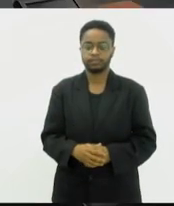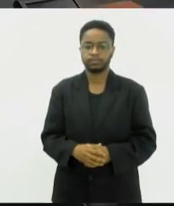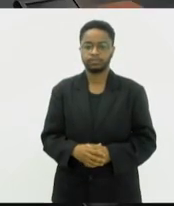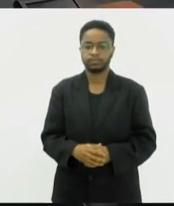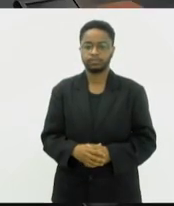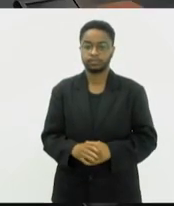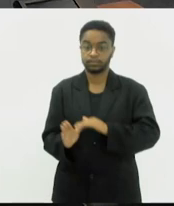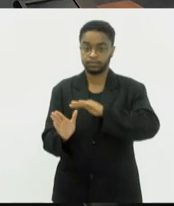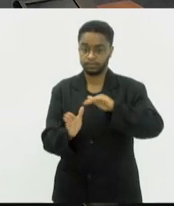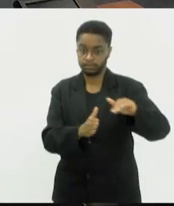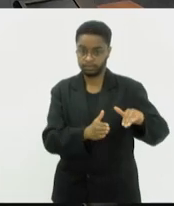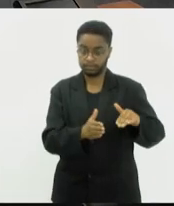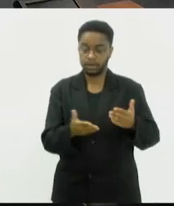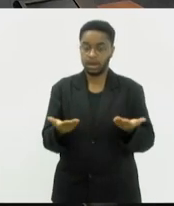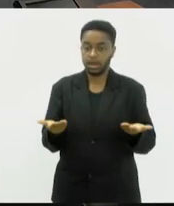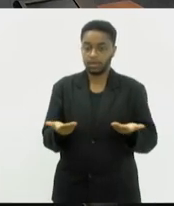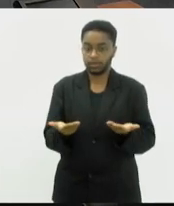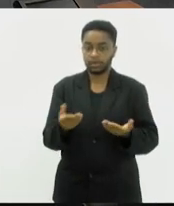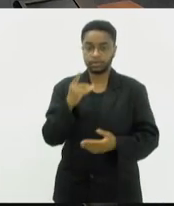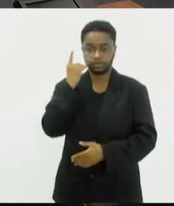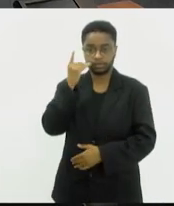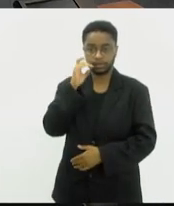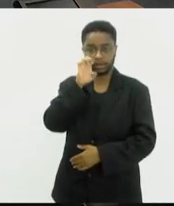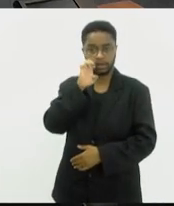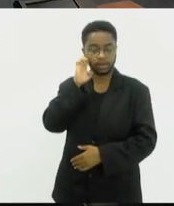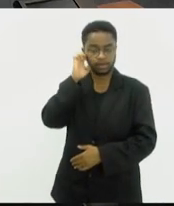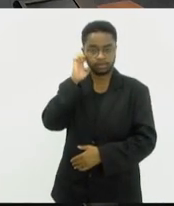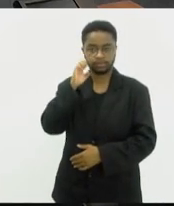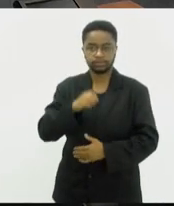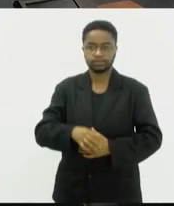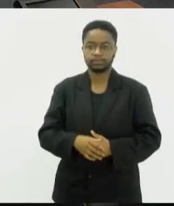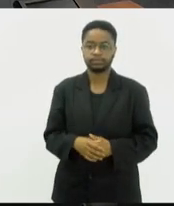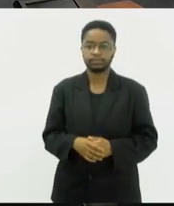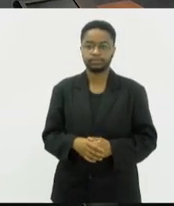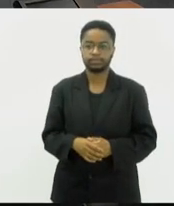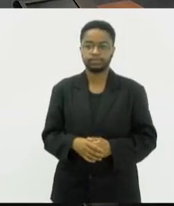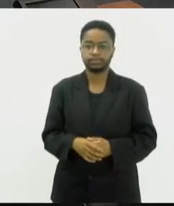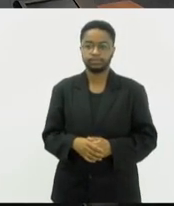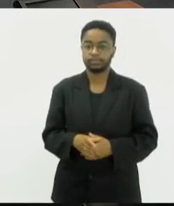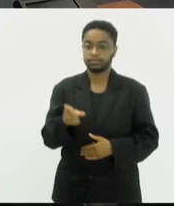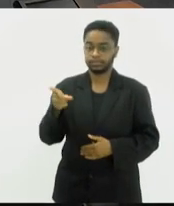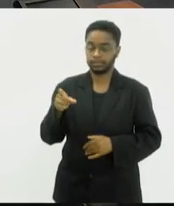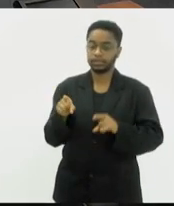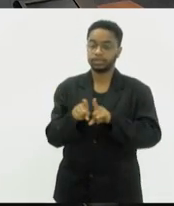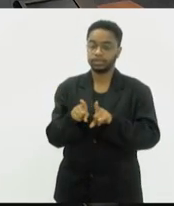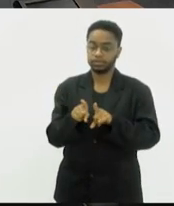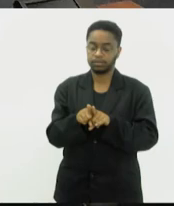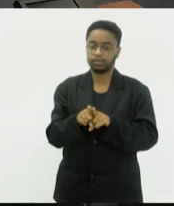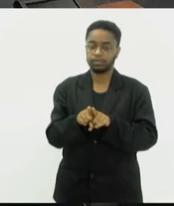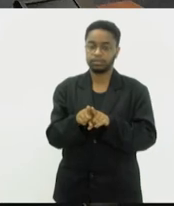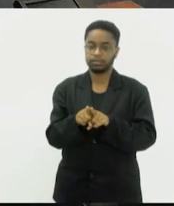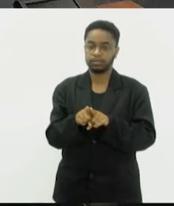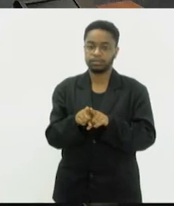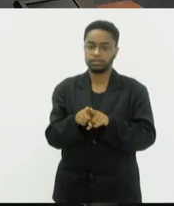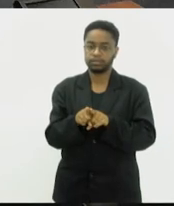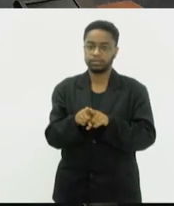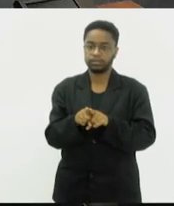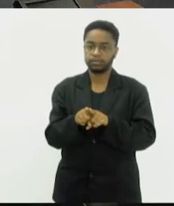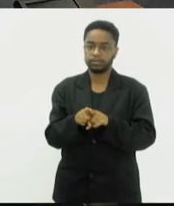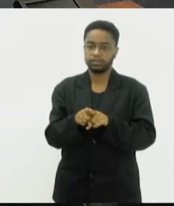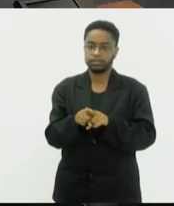Dito isso, deputada Élica Takimoto, senhora que também, apesar